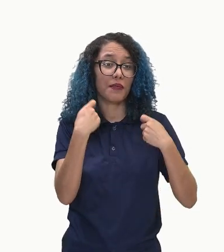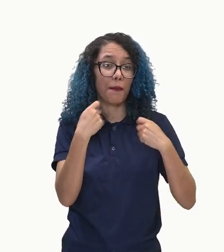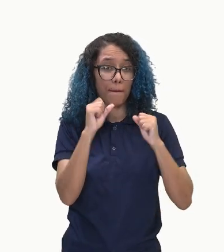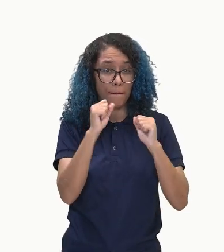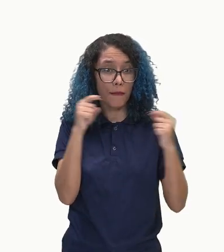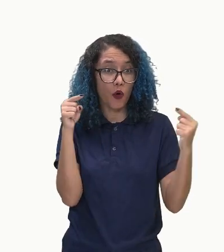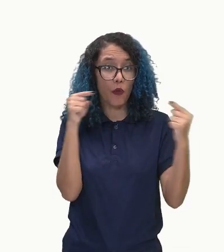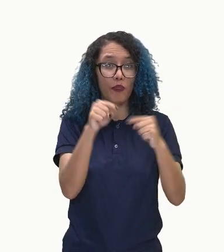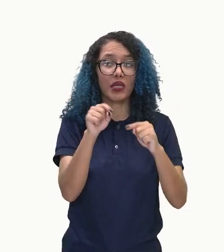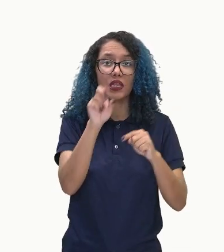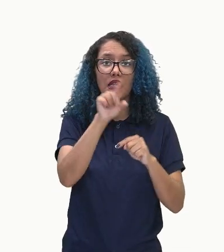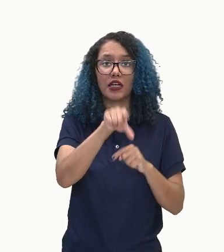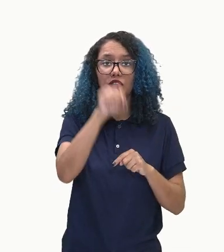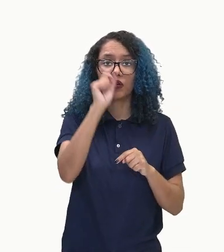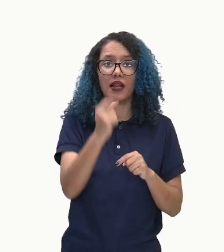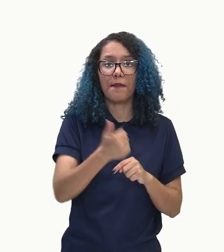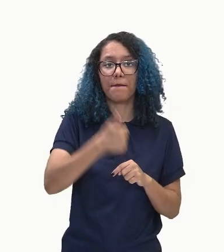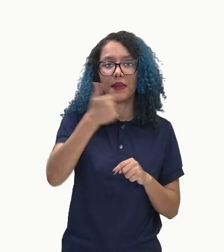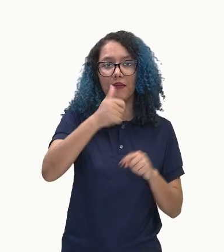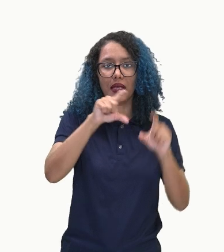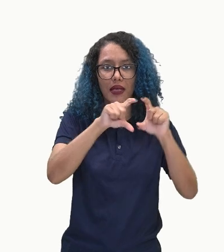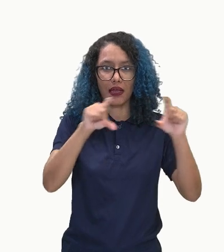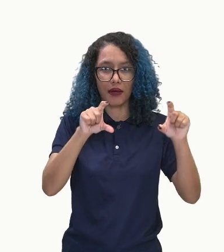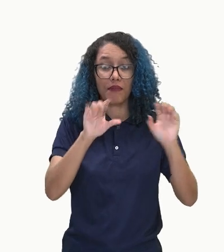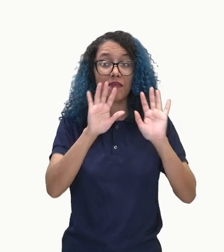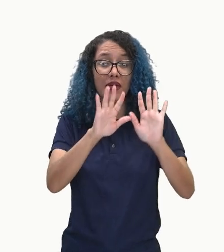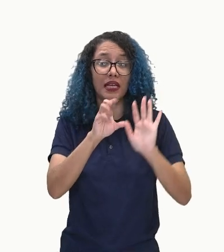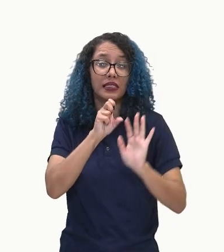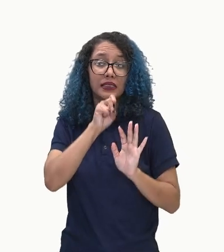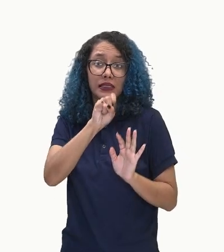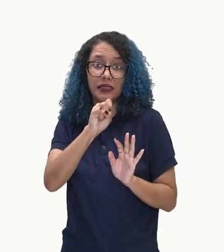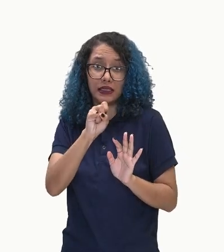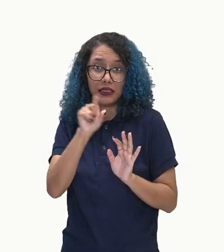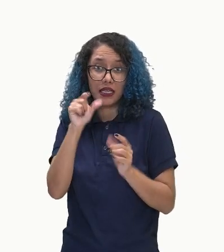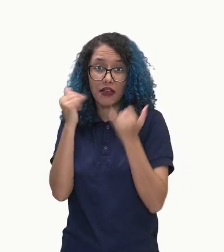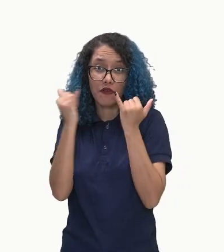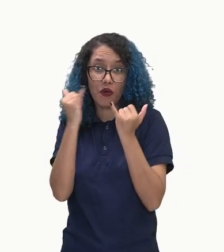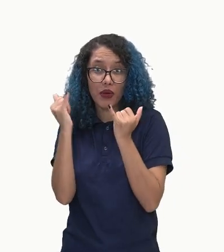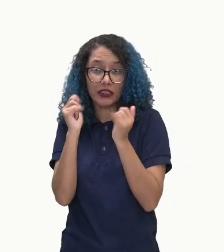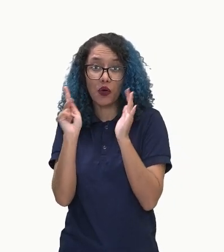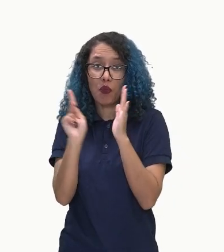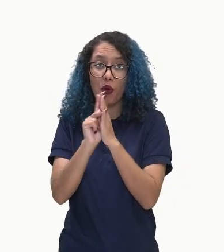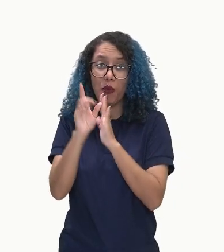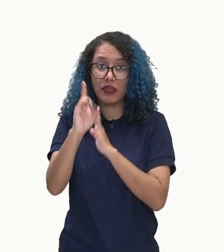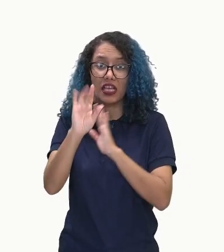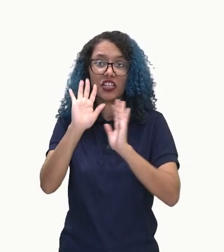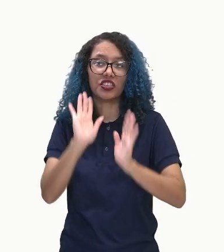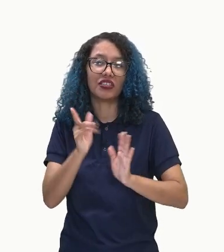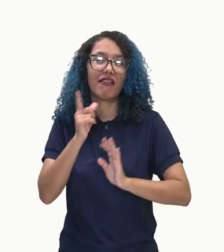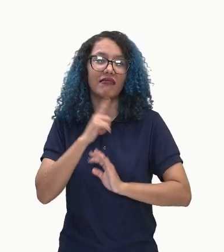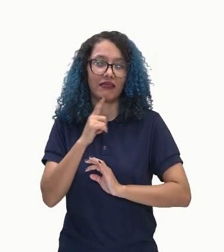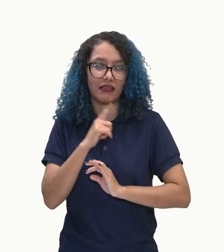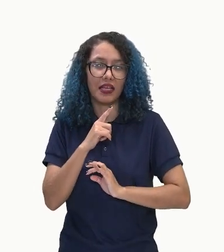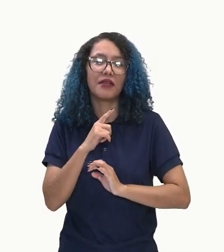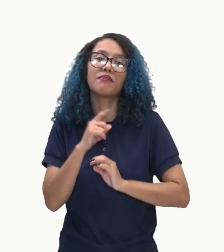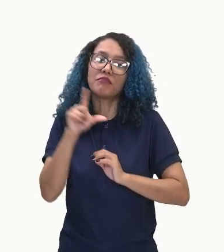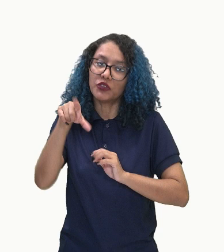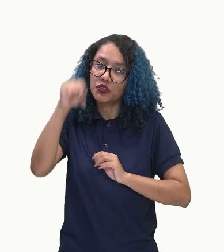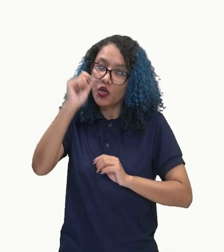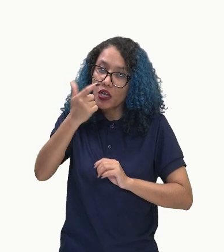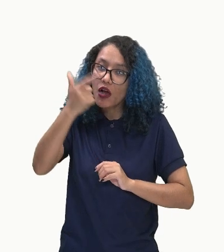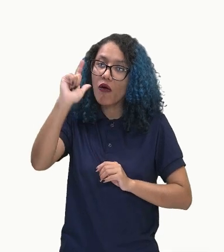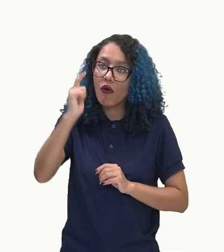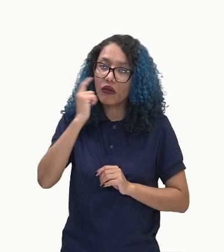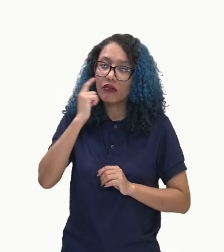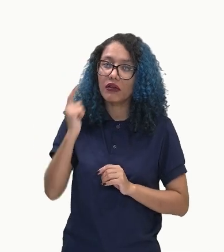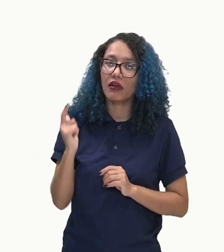bom? Mas se eu tiver informação sobre o diâmetro, e aí eu posso usar essa fórmula aqui, que é uma fórmula, como nós